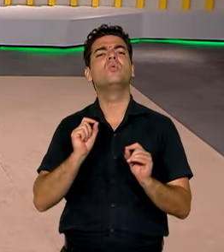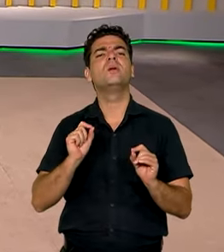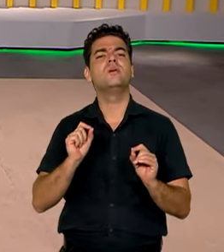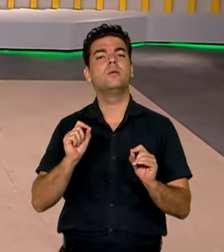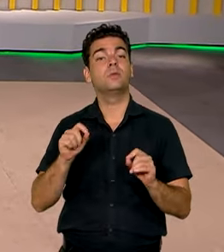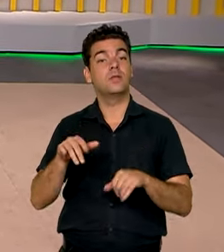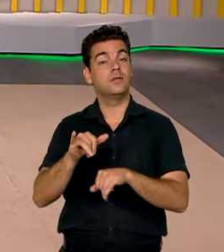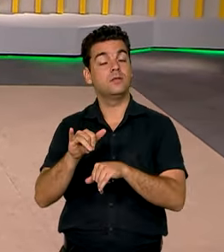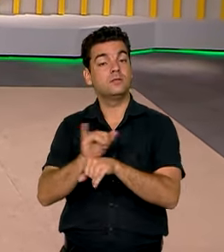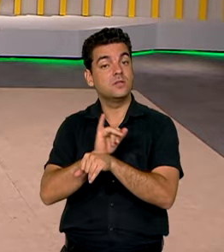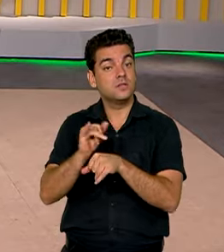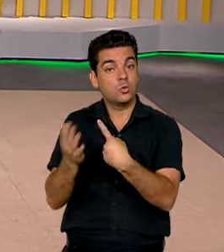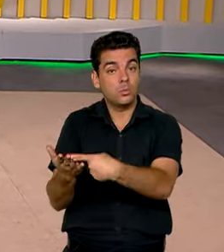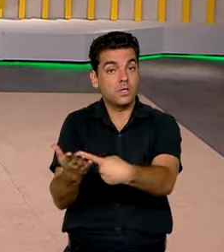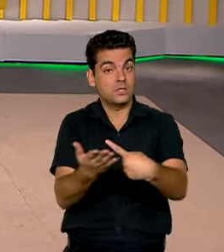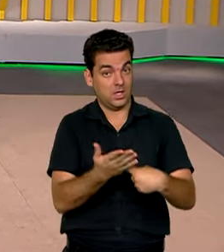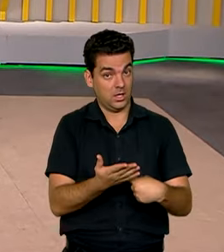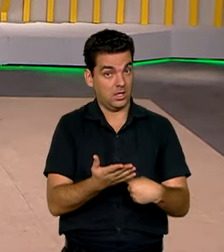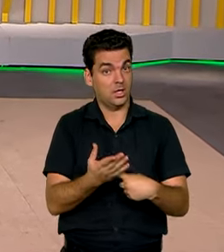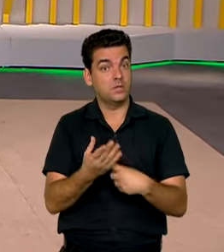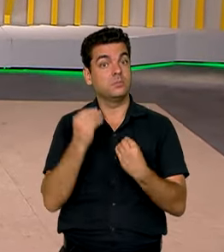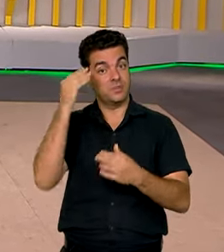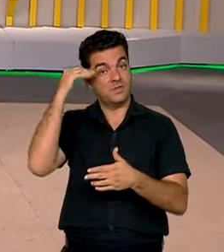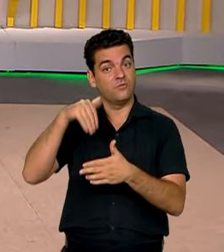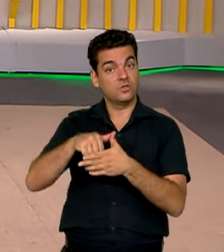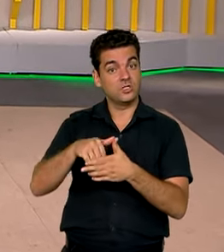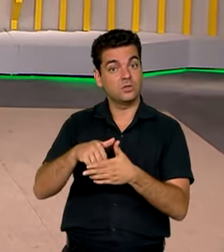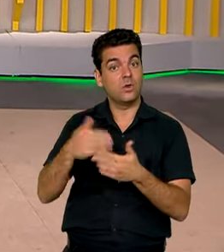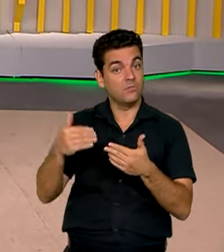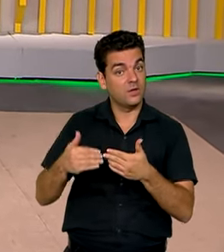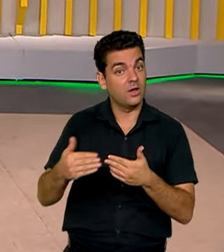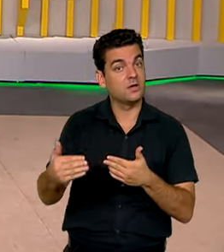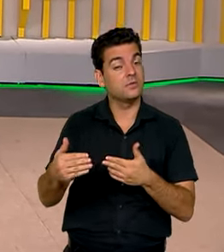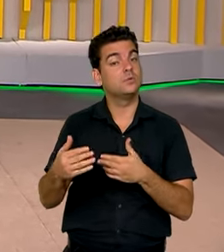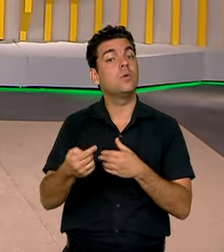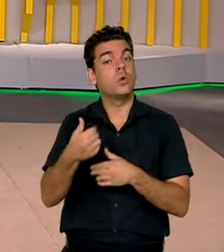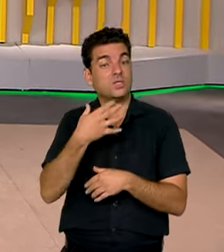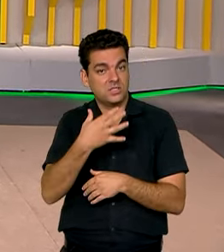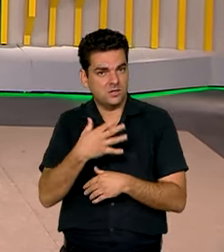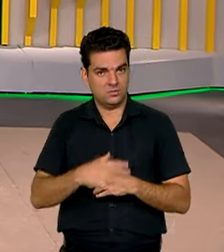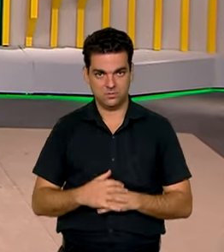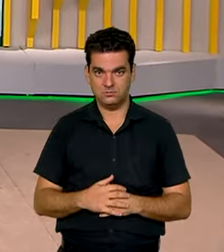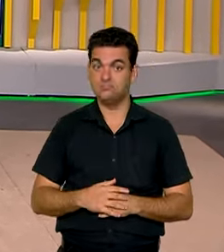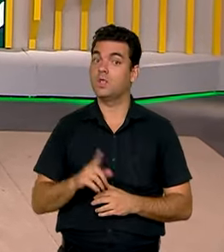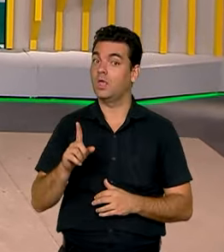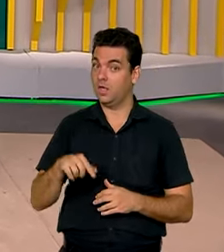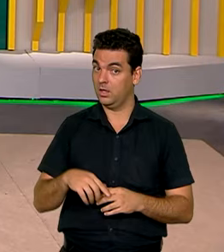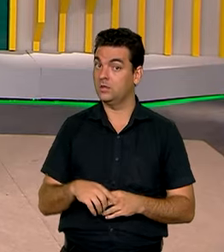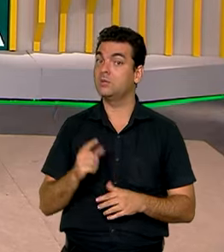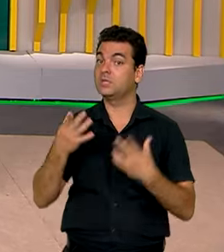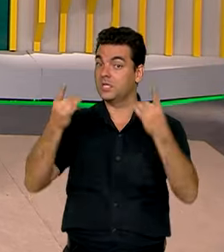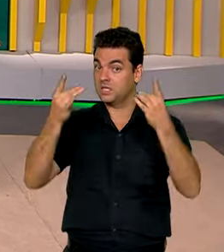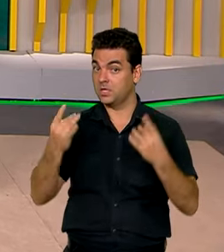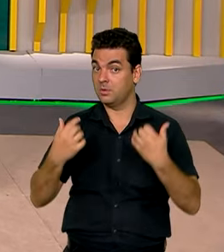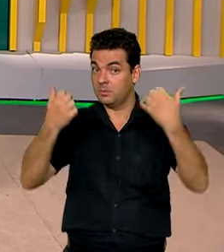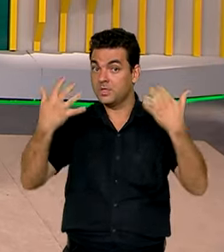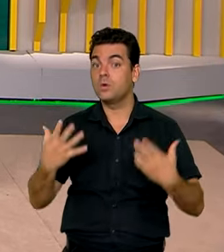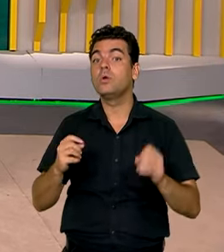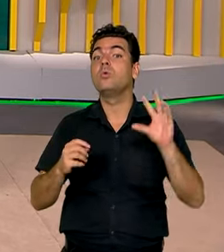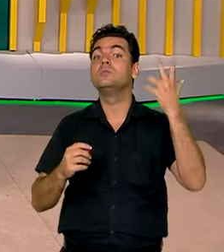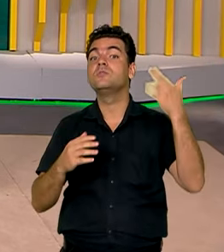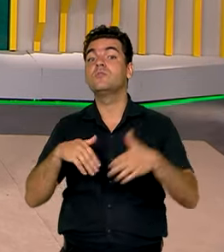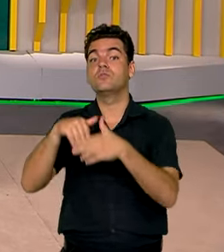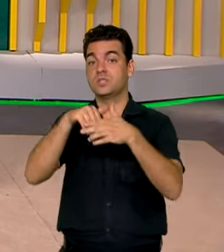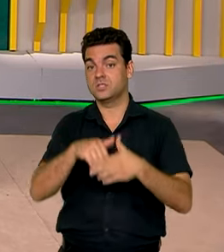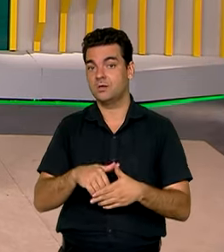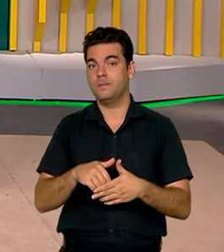para alinhar as matérias estratégicas para a votação nessa reta final do ano. É isso mesmo, Ana. E quem tem mais detalhes para a gente sobre